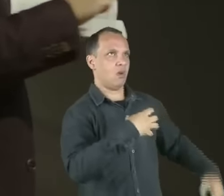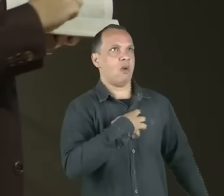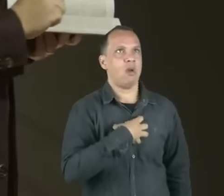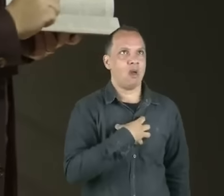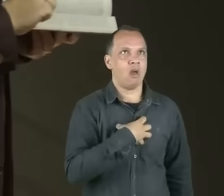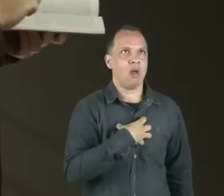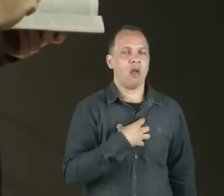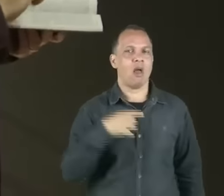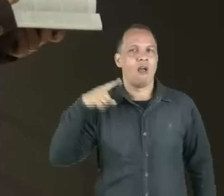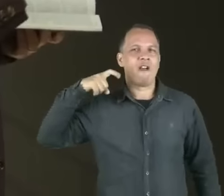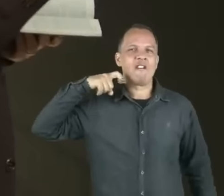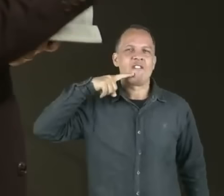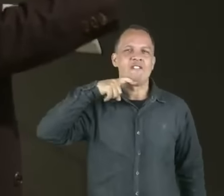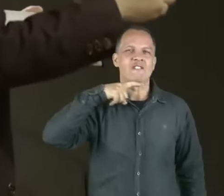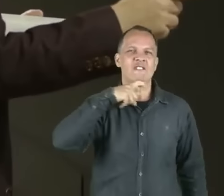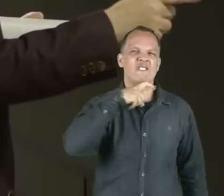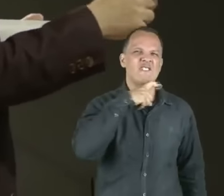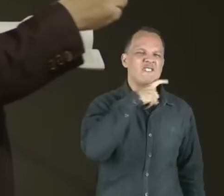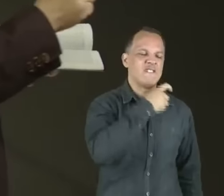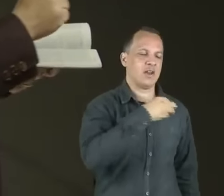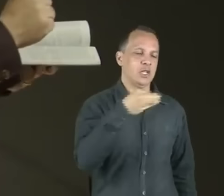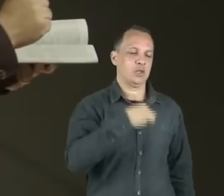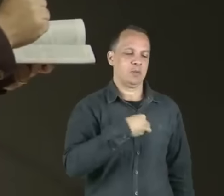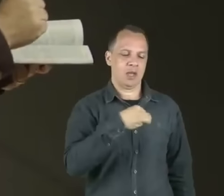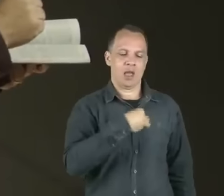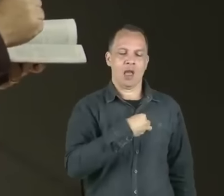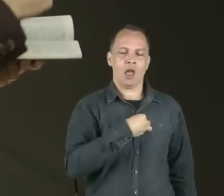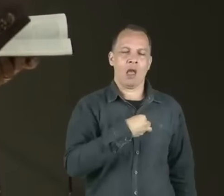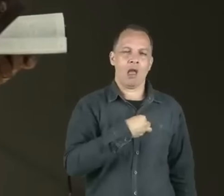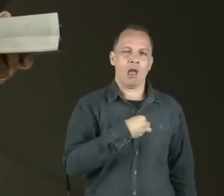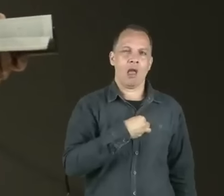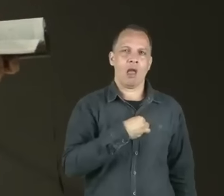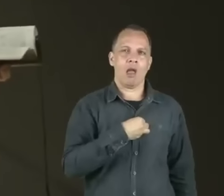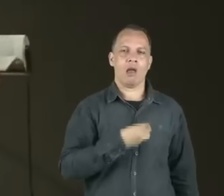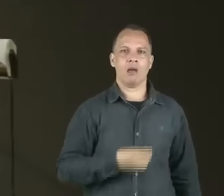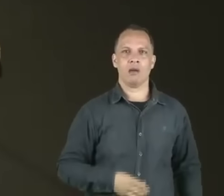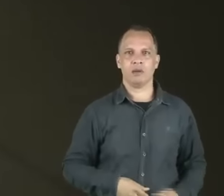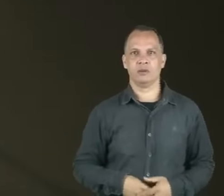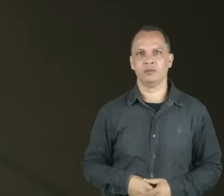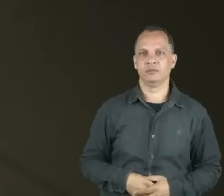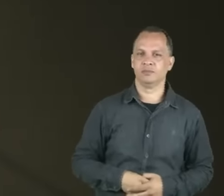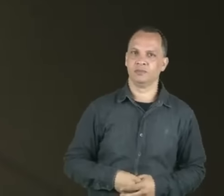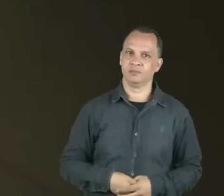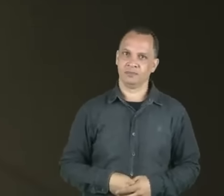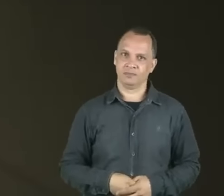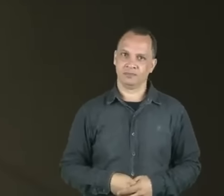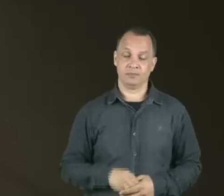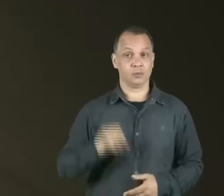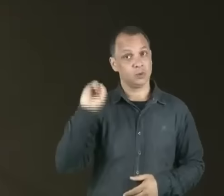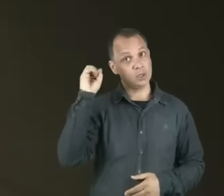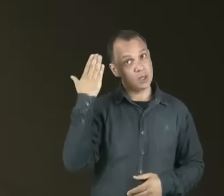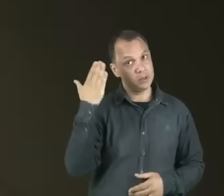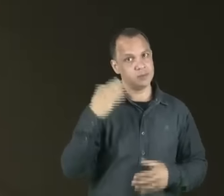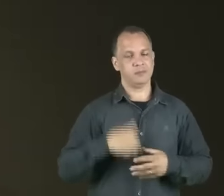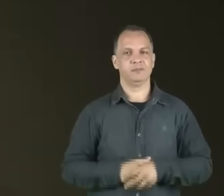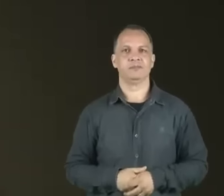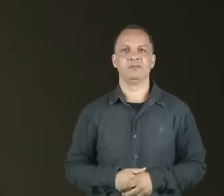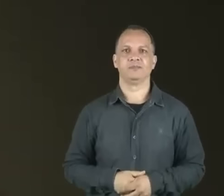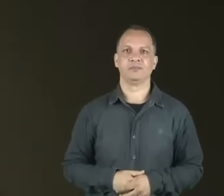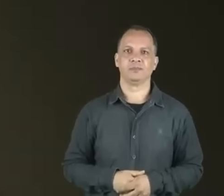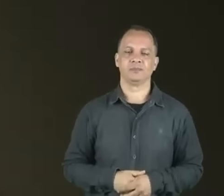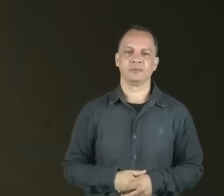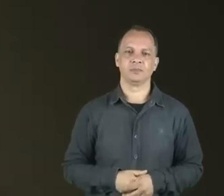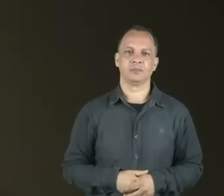sugere que tenta bom e que não poucas vezes inclusive controla